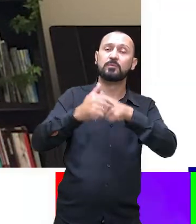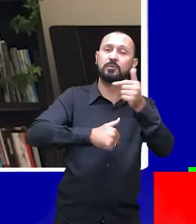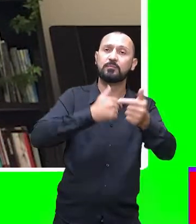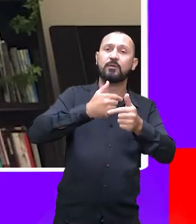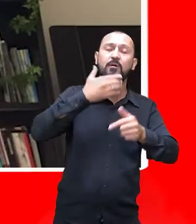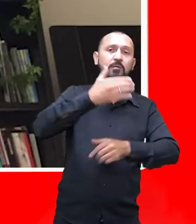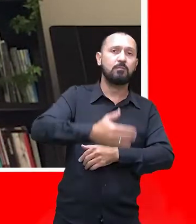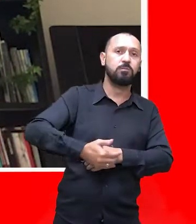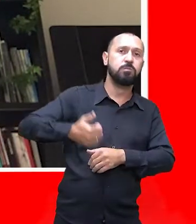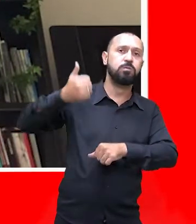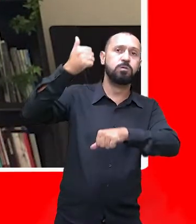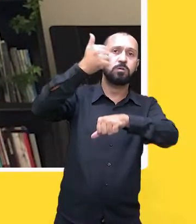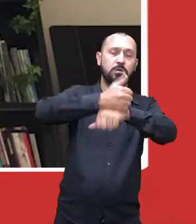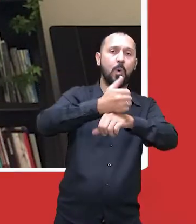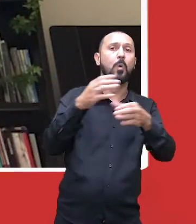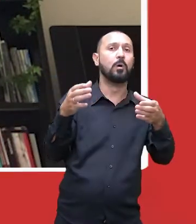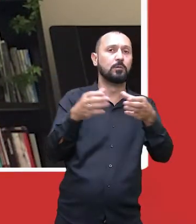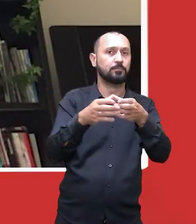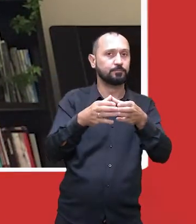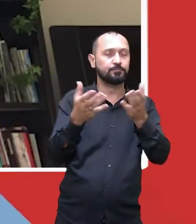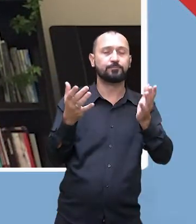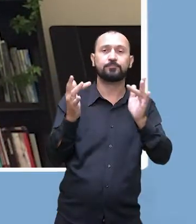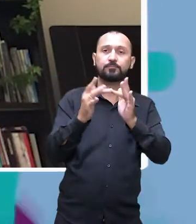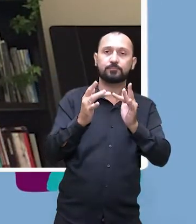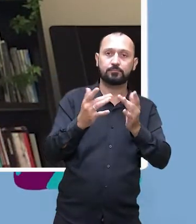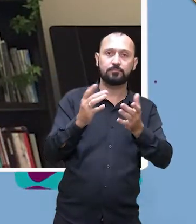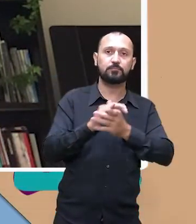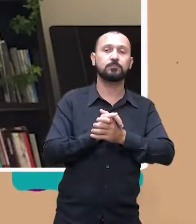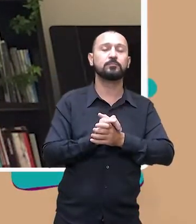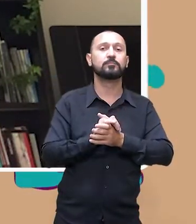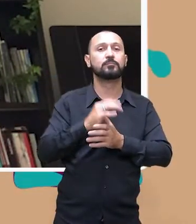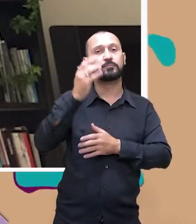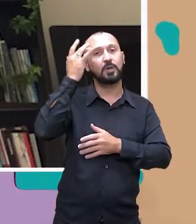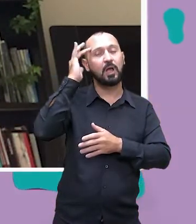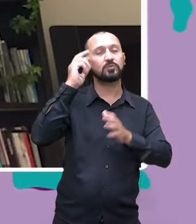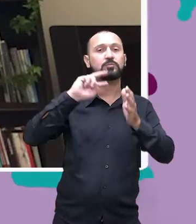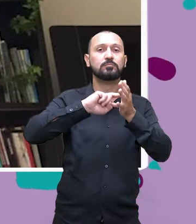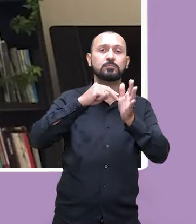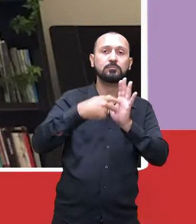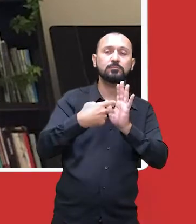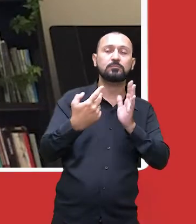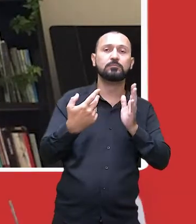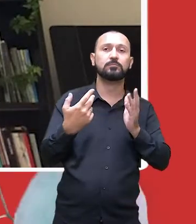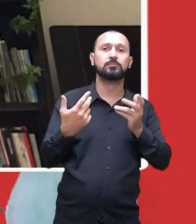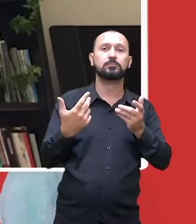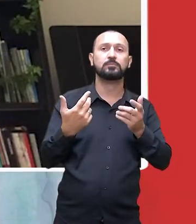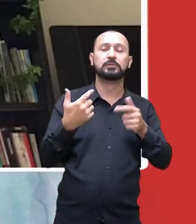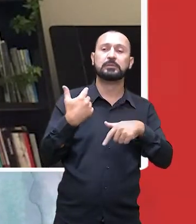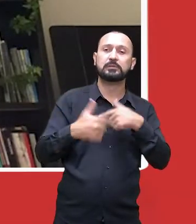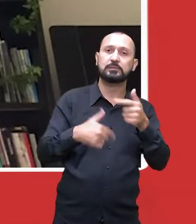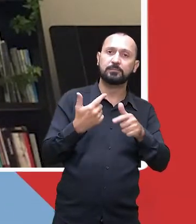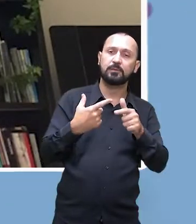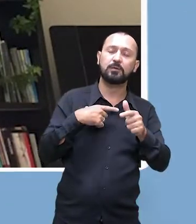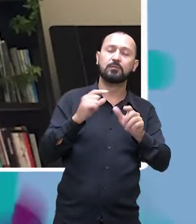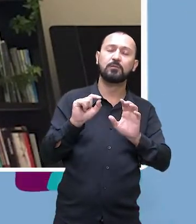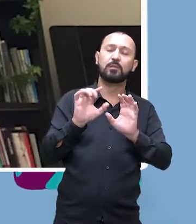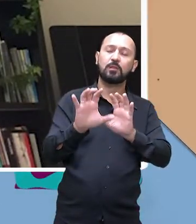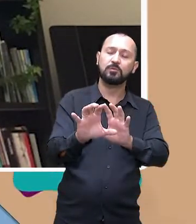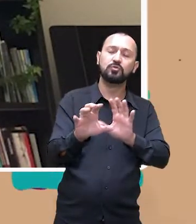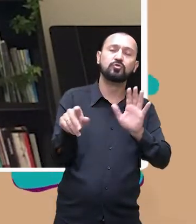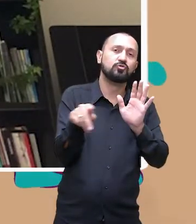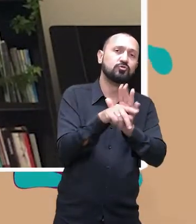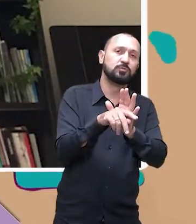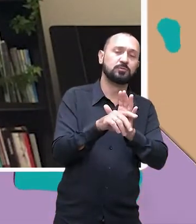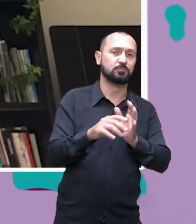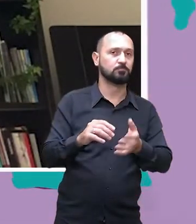trabalho amadurece, e a companhia amadurece, o elenco amadurece. Então acho que nesse sentido o trabalho tem esse